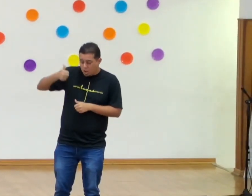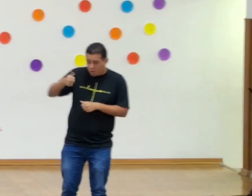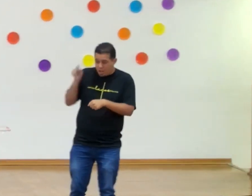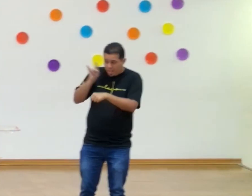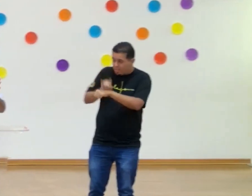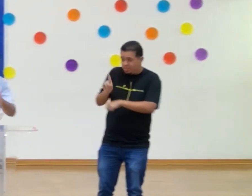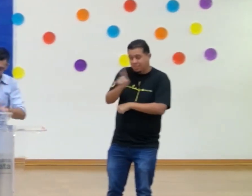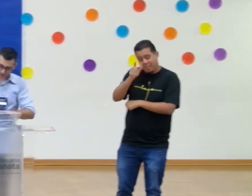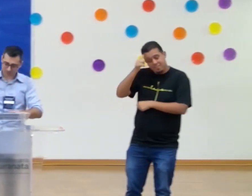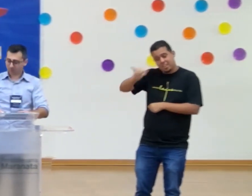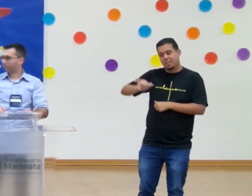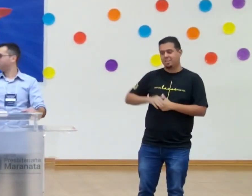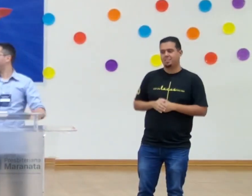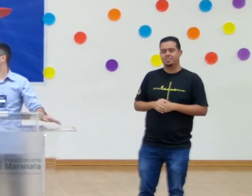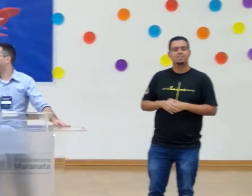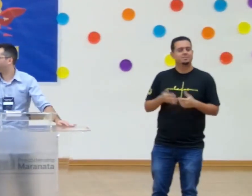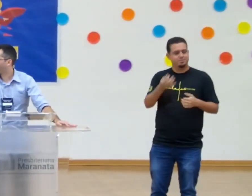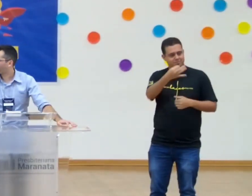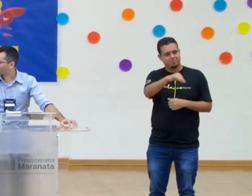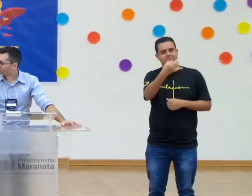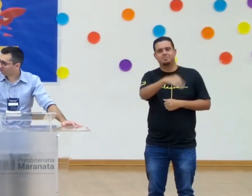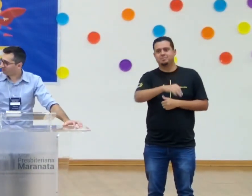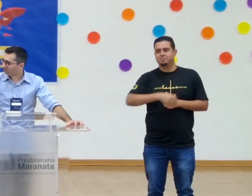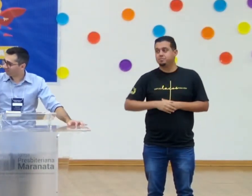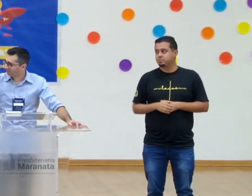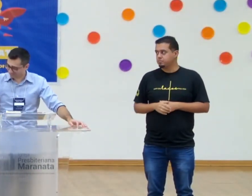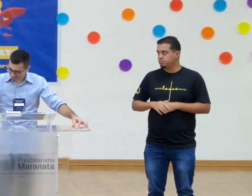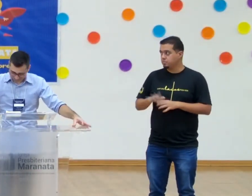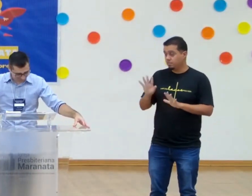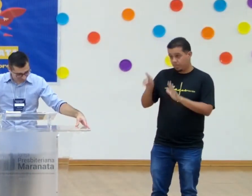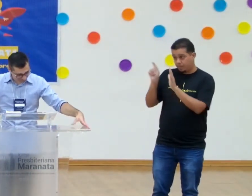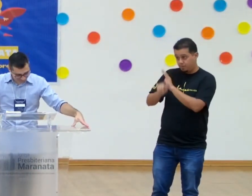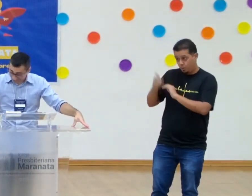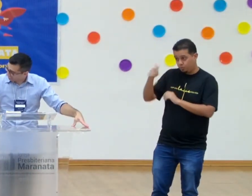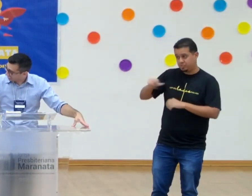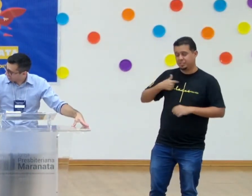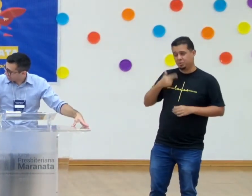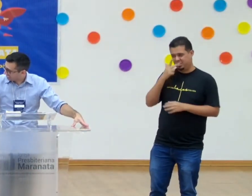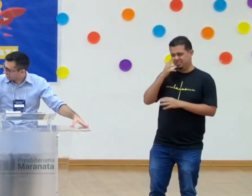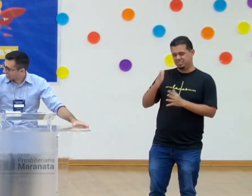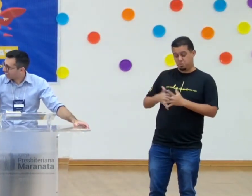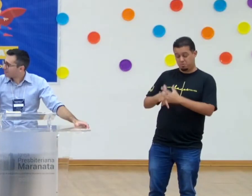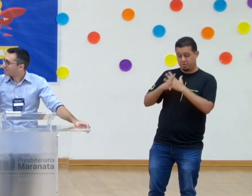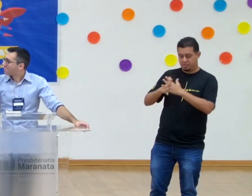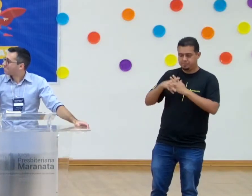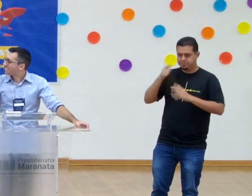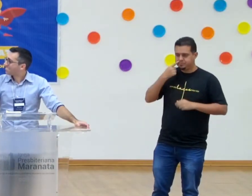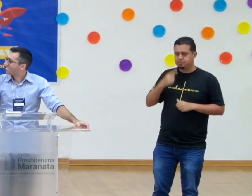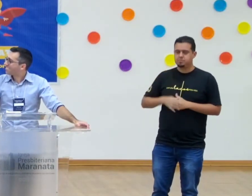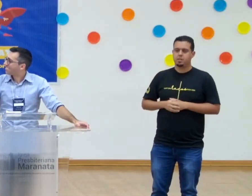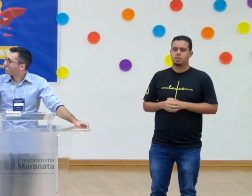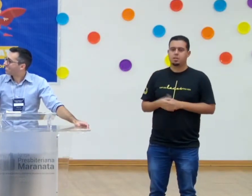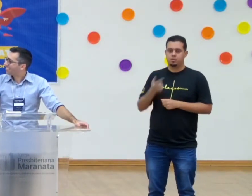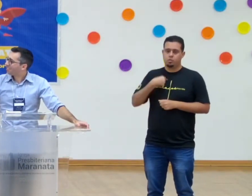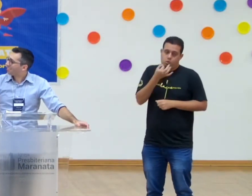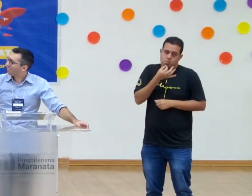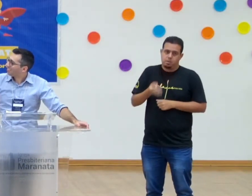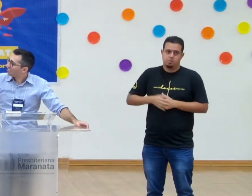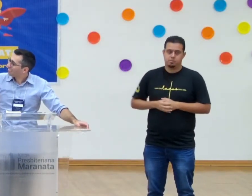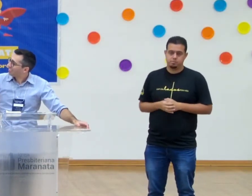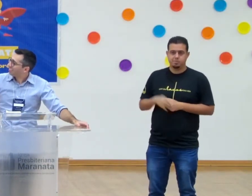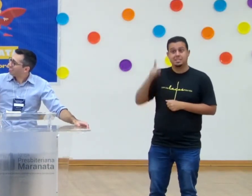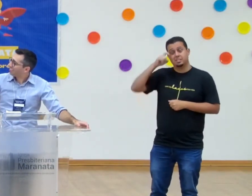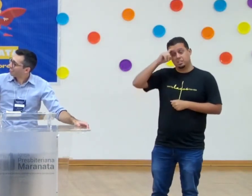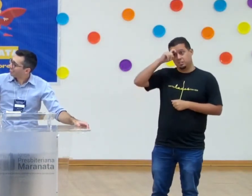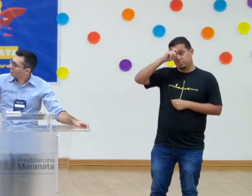A próxima, eu não sei se ela é melhor ou pior, que eu achei mais complicada. E eu vou fazer até o comentário. É difícil